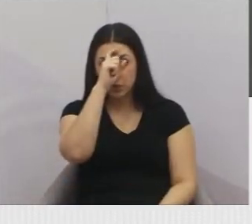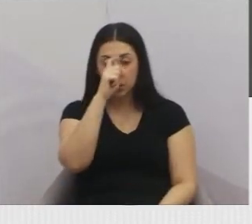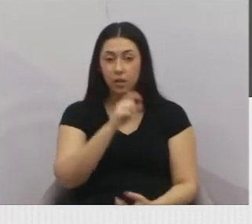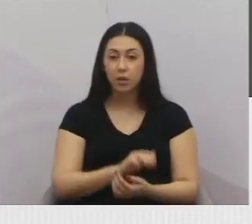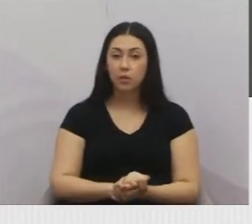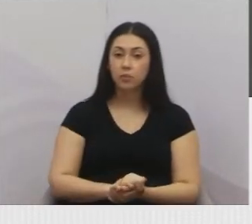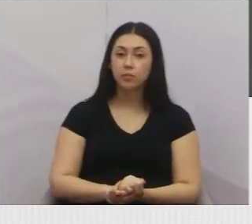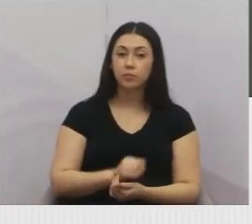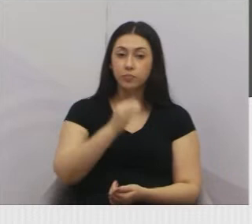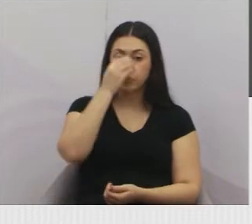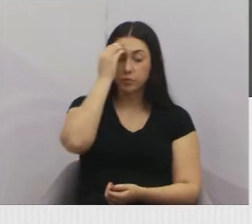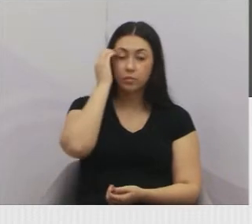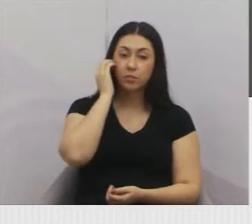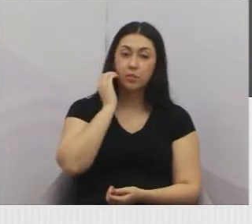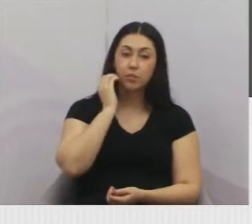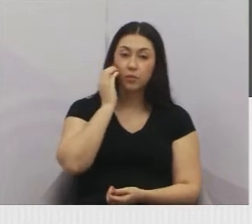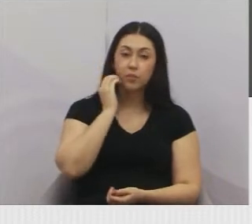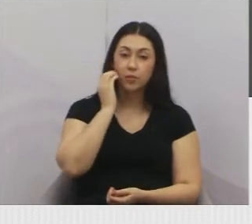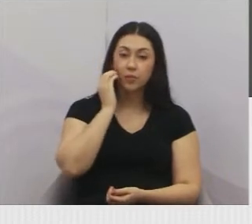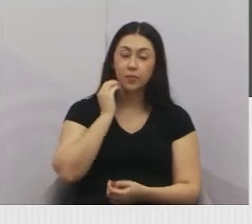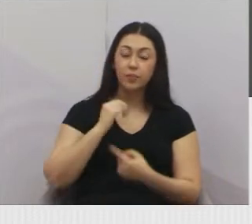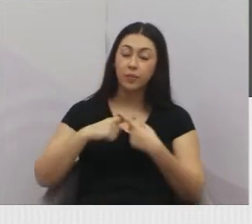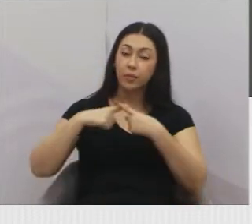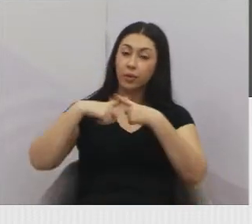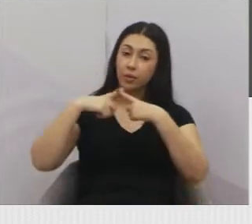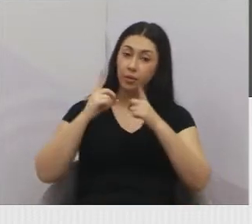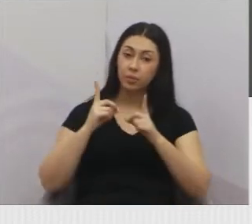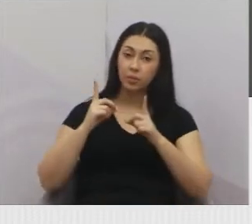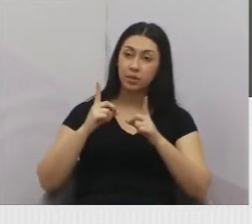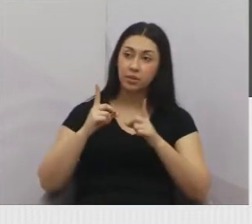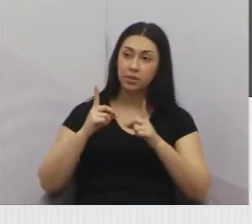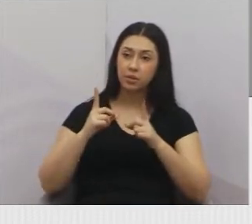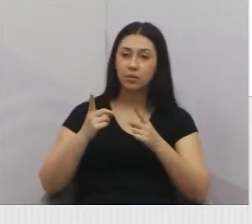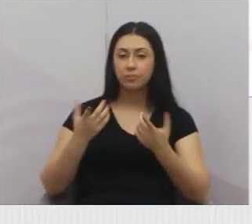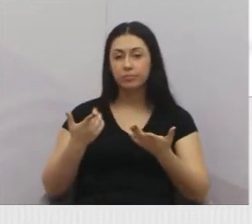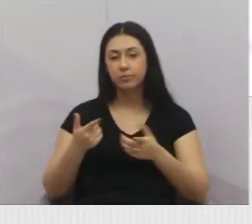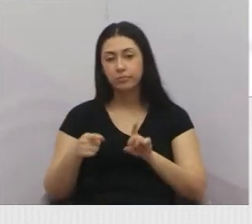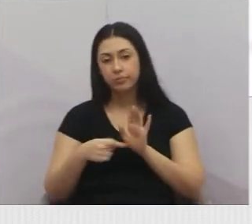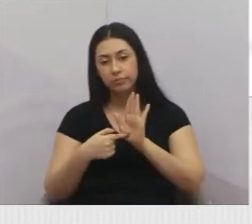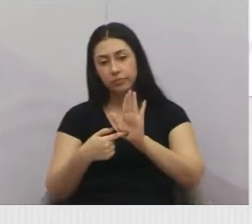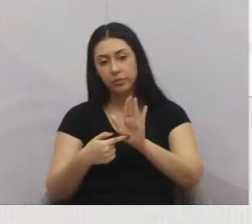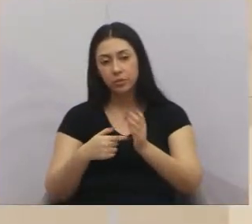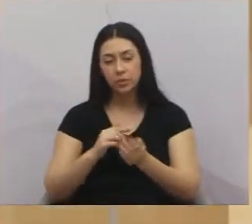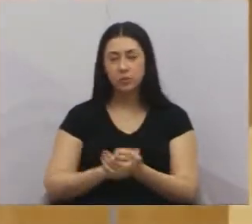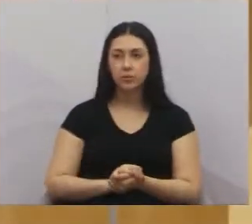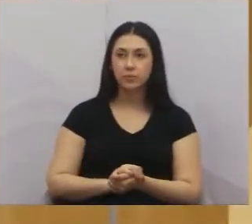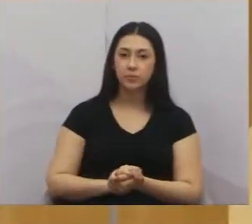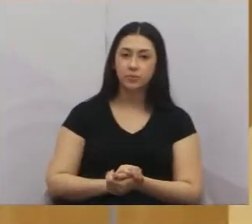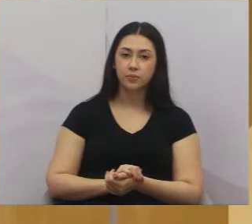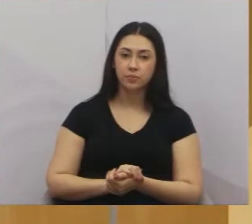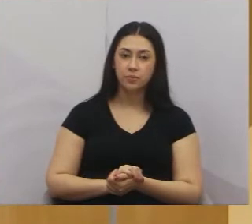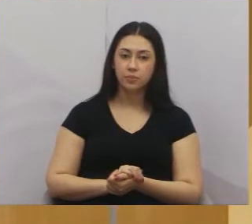região do Califórnia, mas fica aqui essa minha consideração.